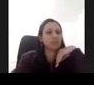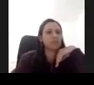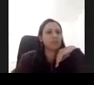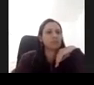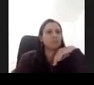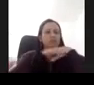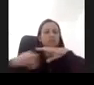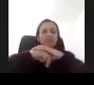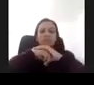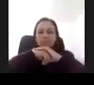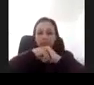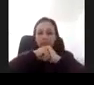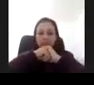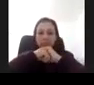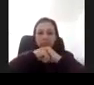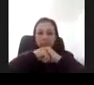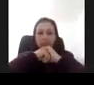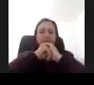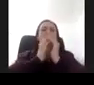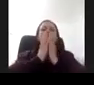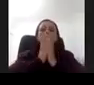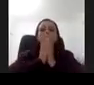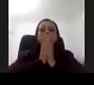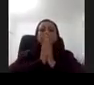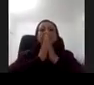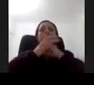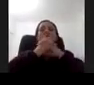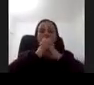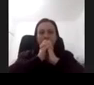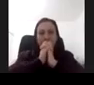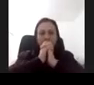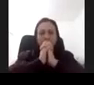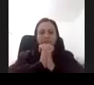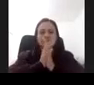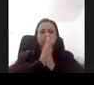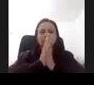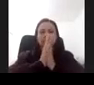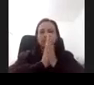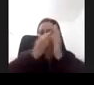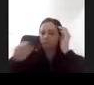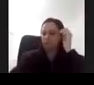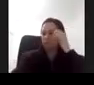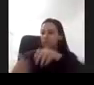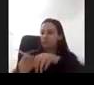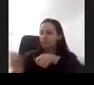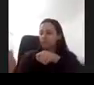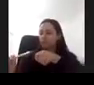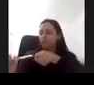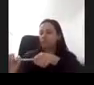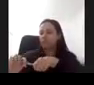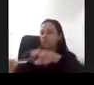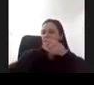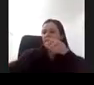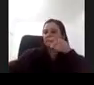meio ambiente, a importância dele. Na década de 90, a gente se preocupa e olha muito para a gestão